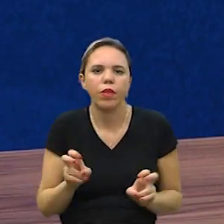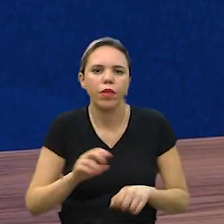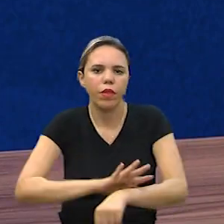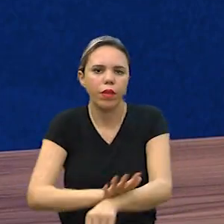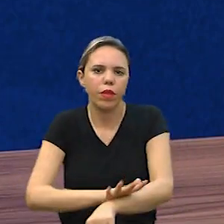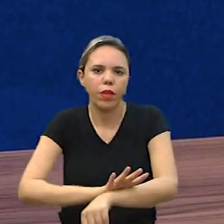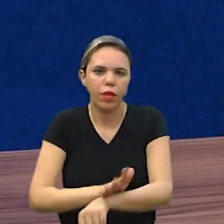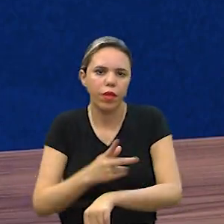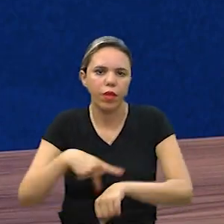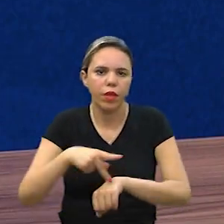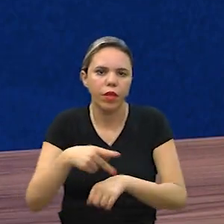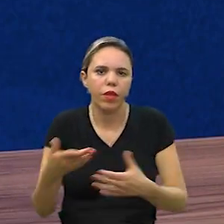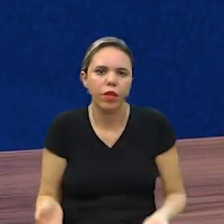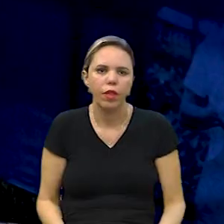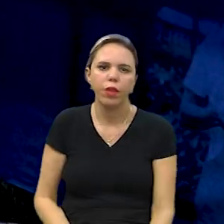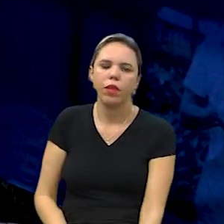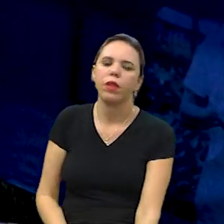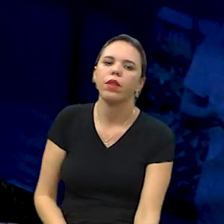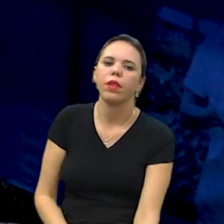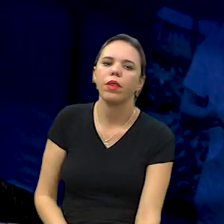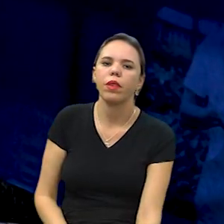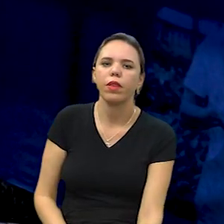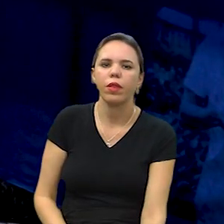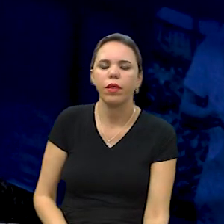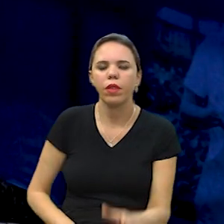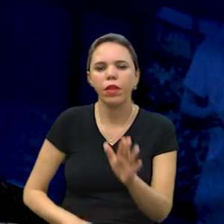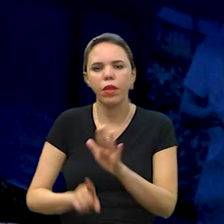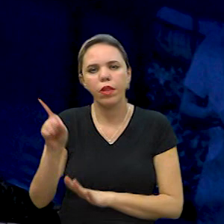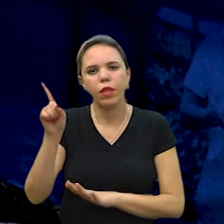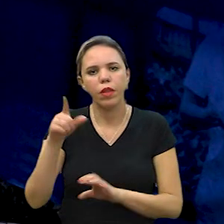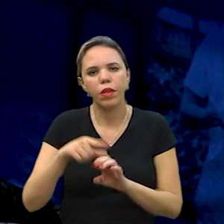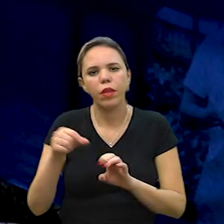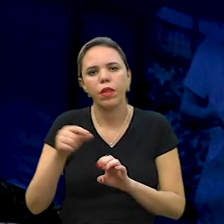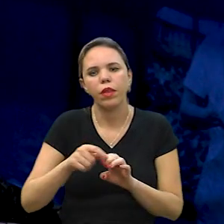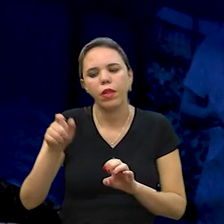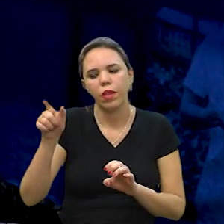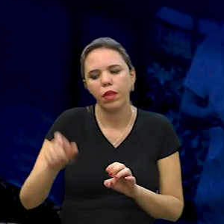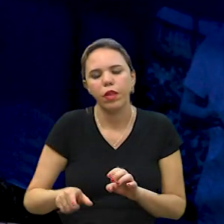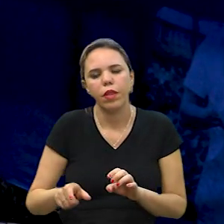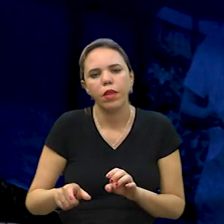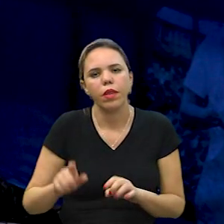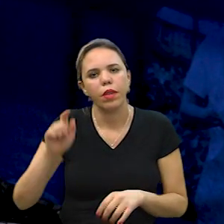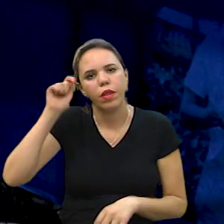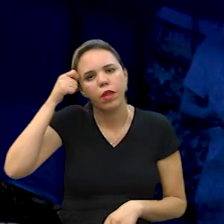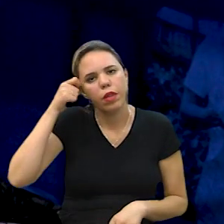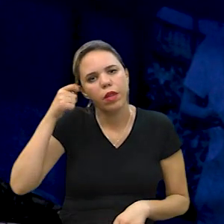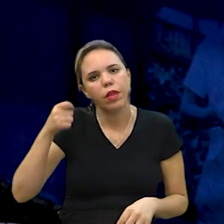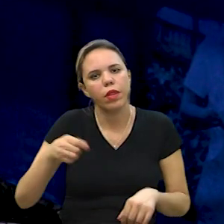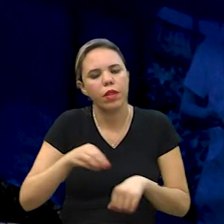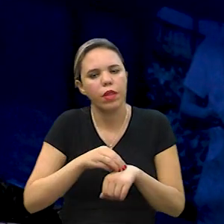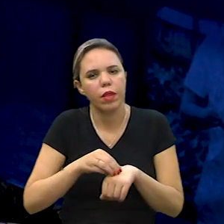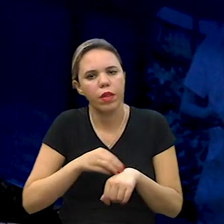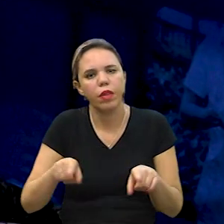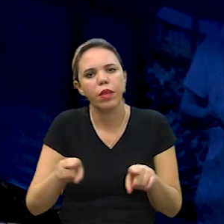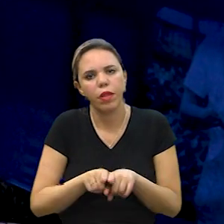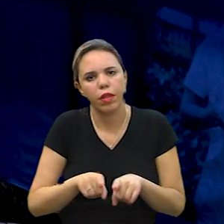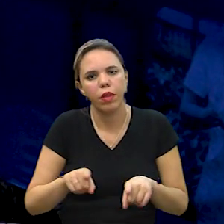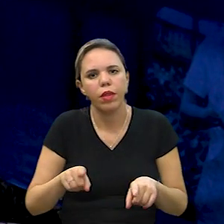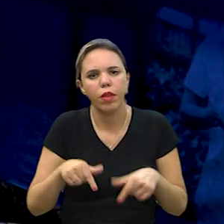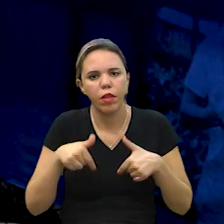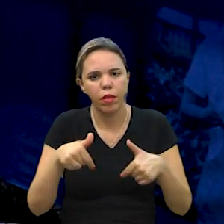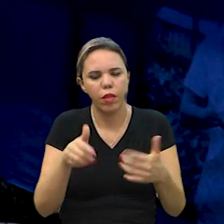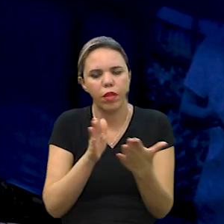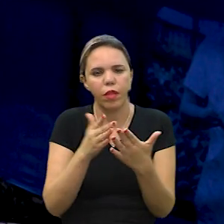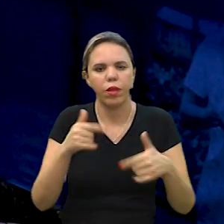do racismo no nosso país. Eu te pergunto, o empreendedor negro e pardo também tem